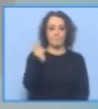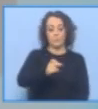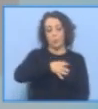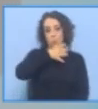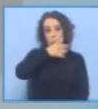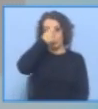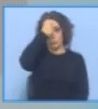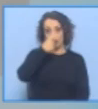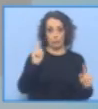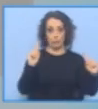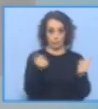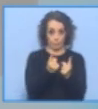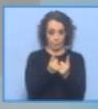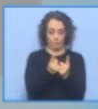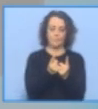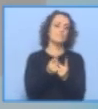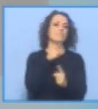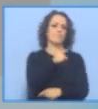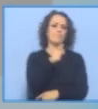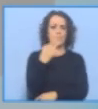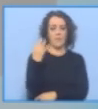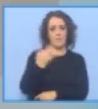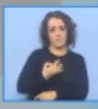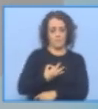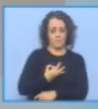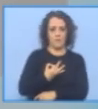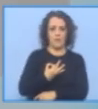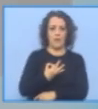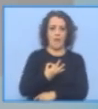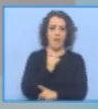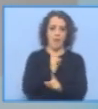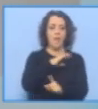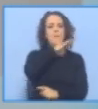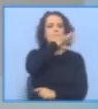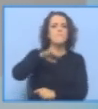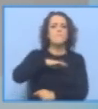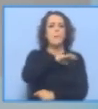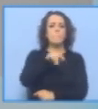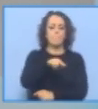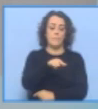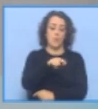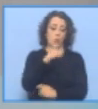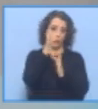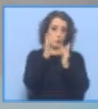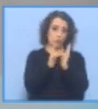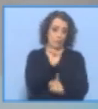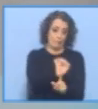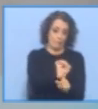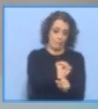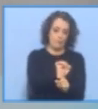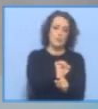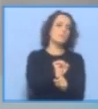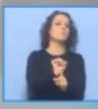é? Em que, na realidade, nos apresenta esta família de Jesus, não é? Com